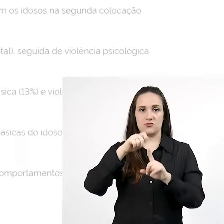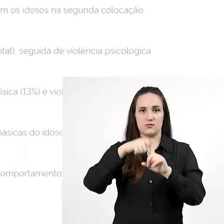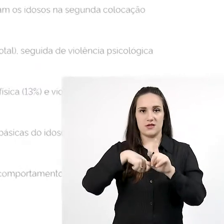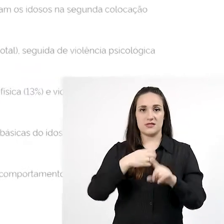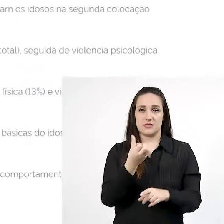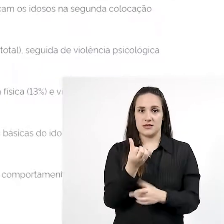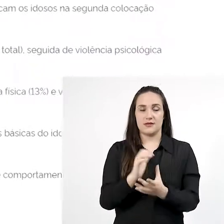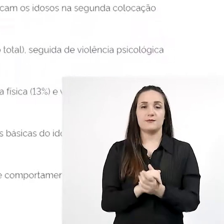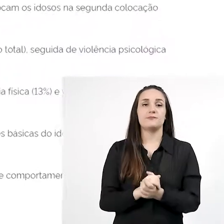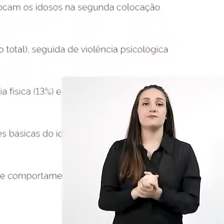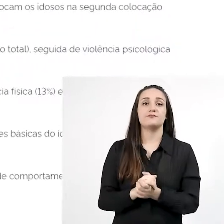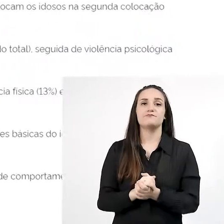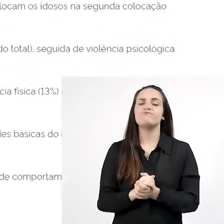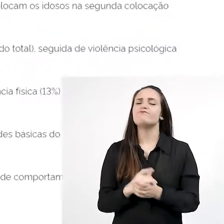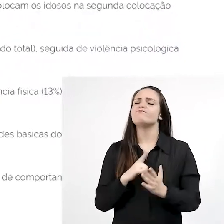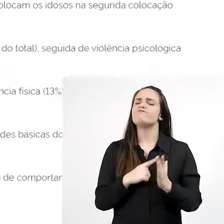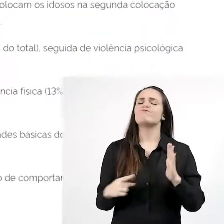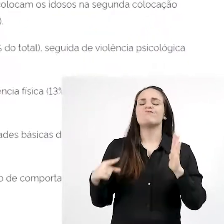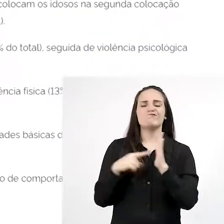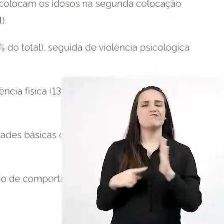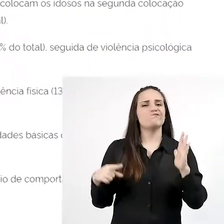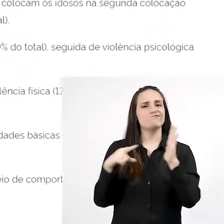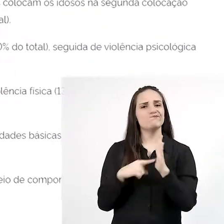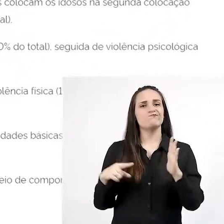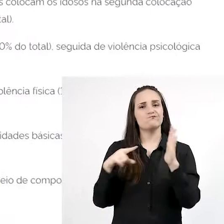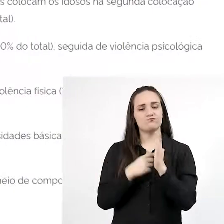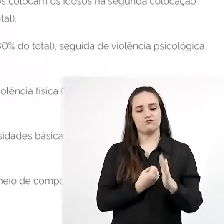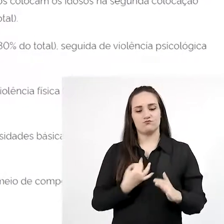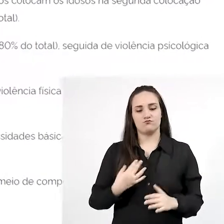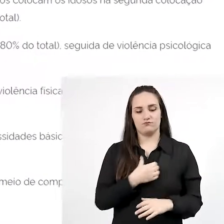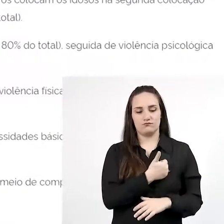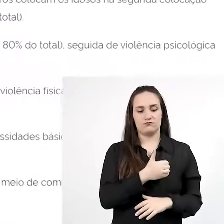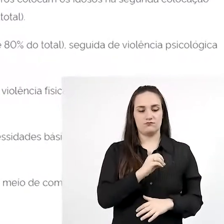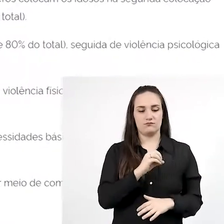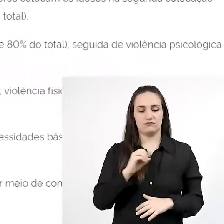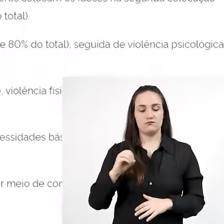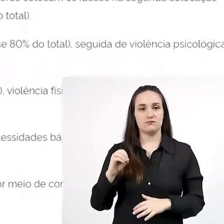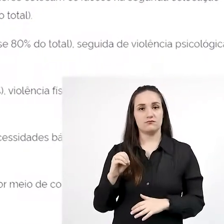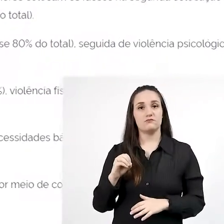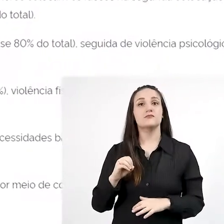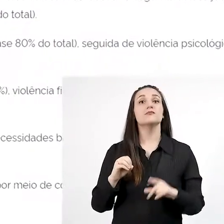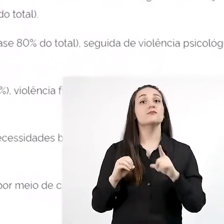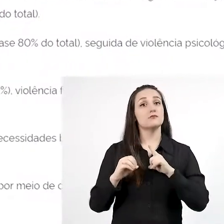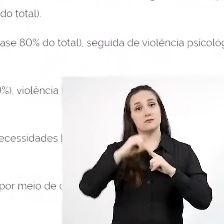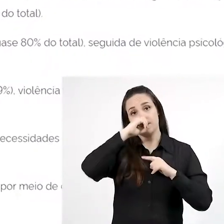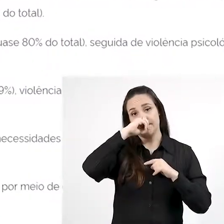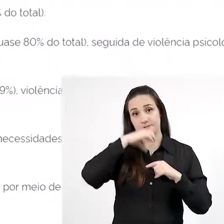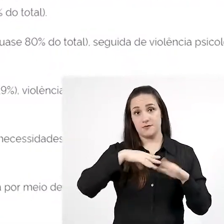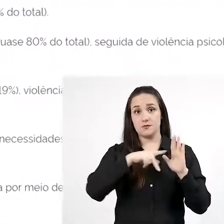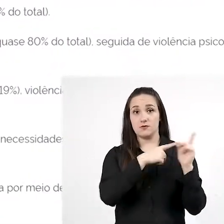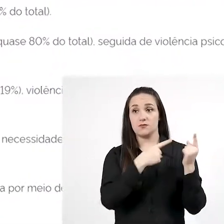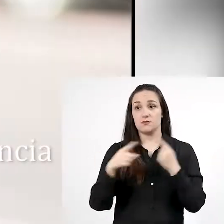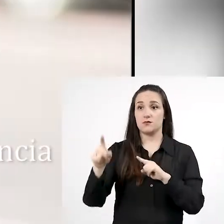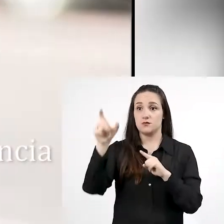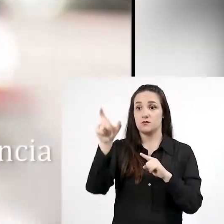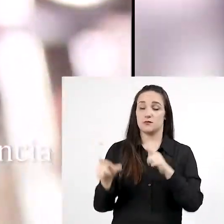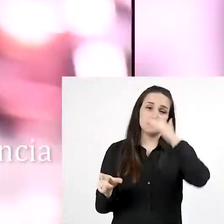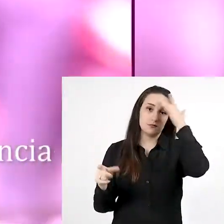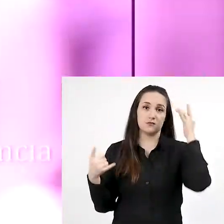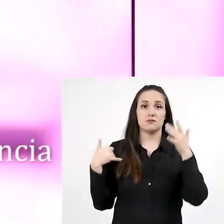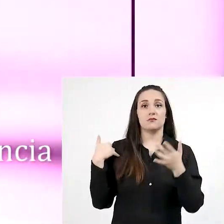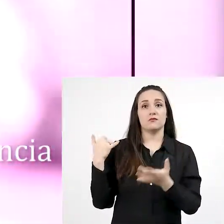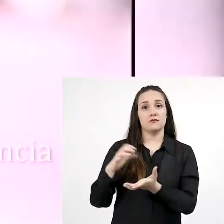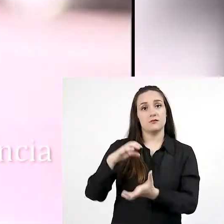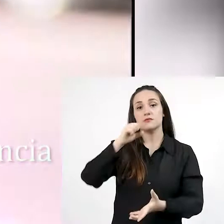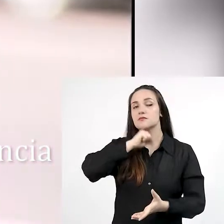30% de todas as denúncias recebidas pelo Disque 100 em 2019 foram de violência contra pessoas idosas. São mais